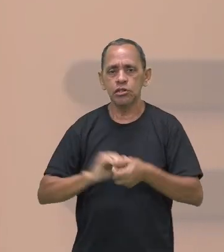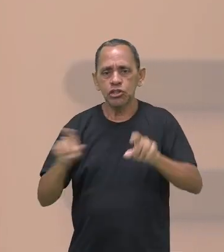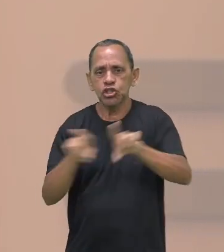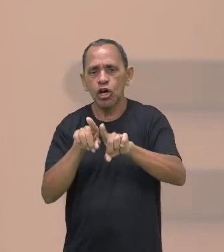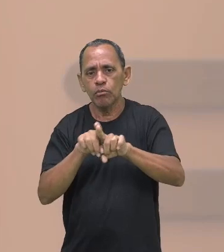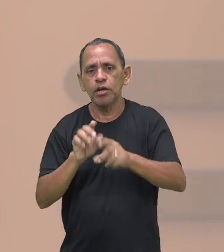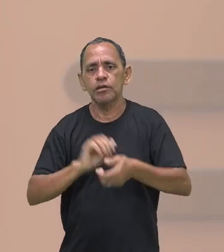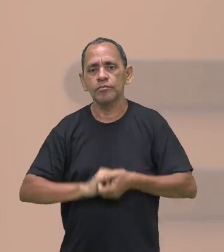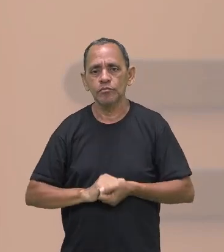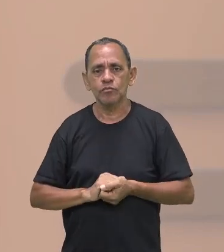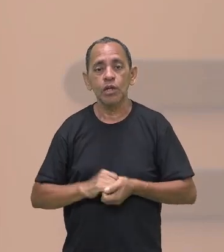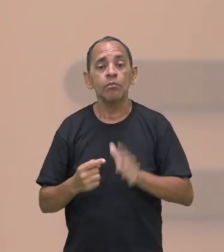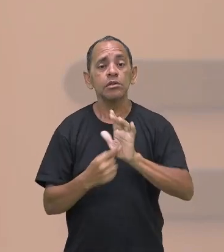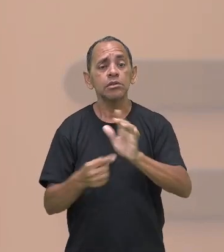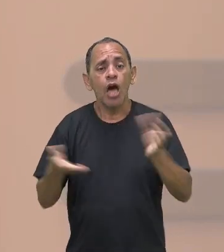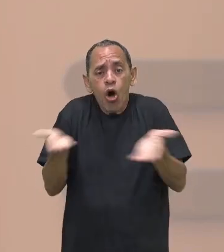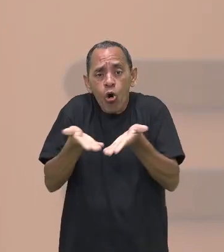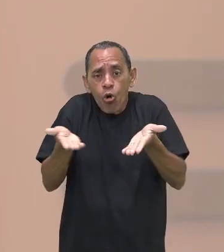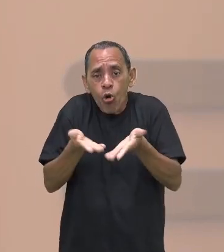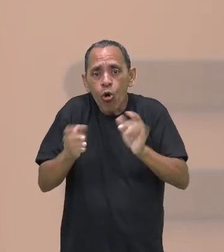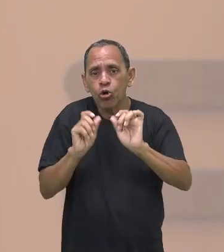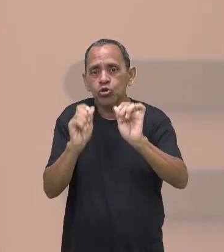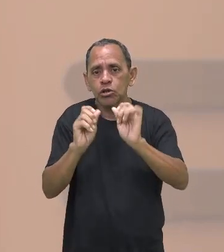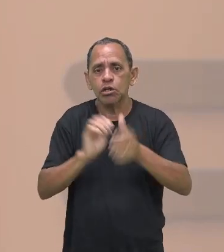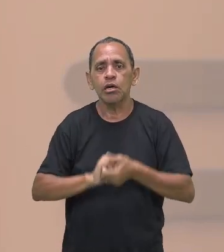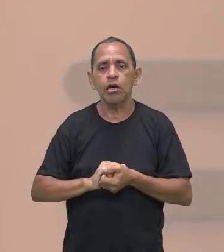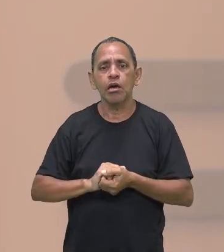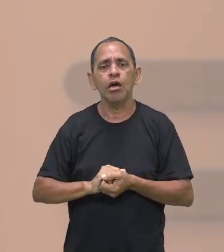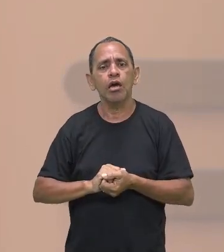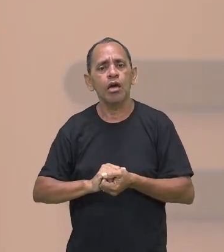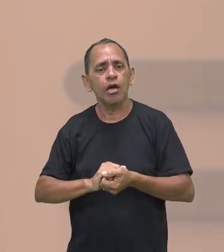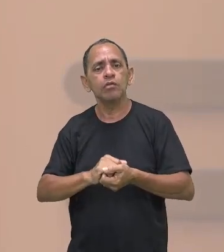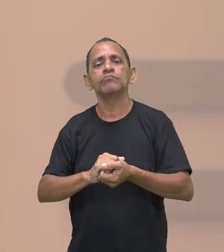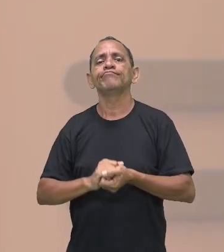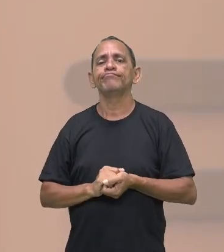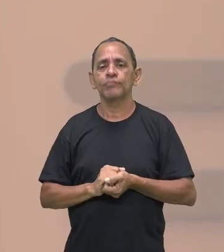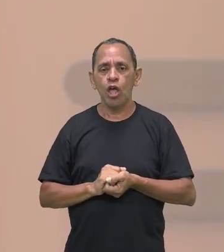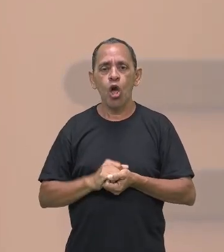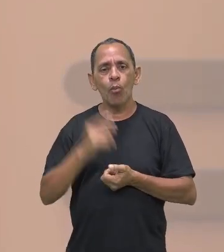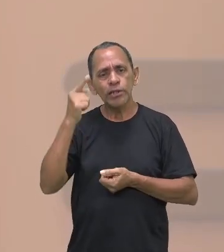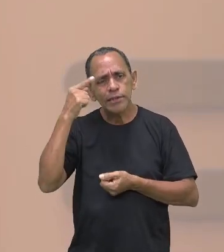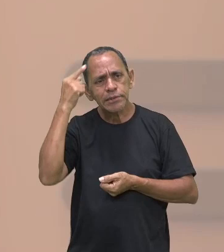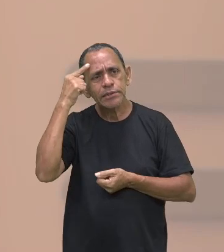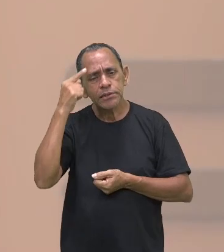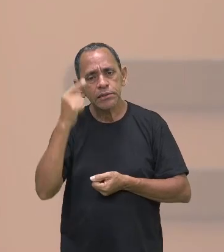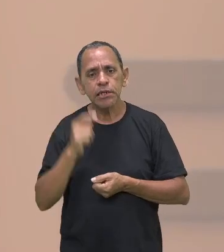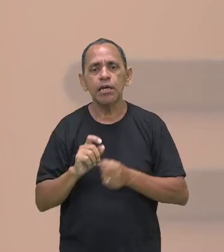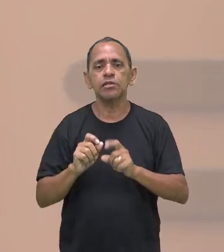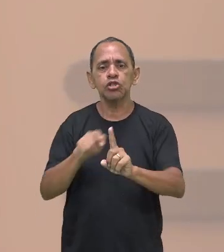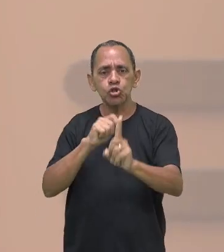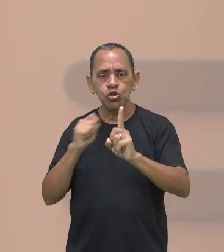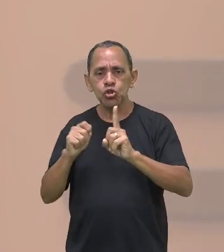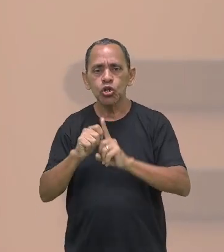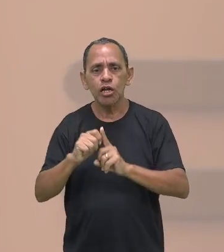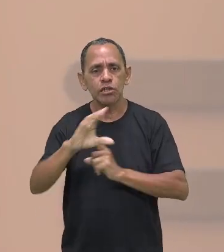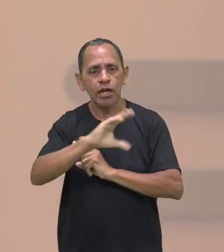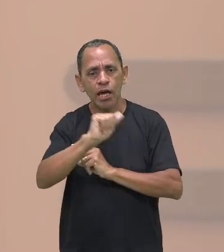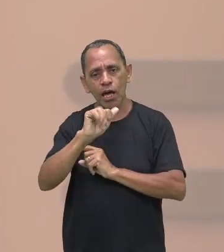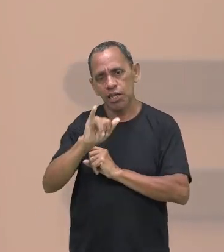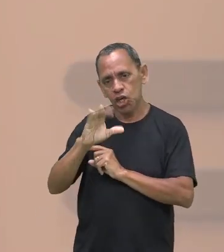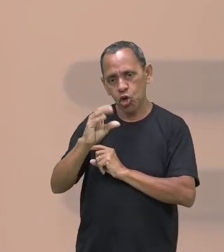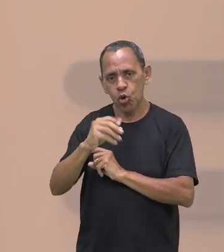iremos apresentar hoje é uma dessas concepções, que é a do sociólogo Caio Prado